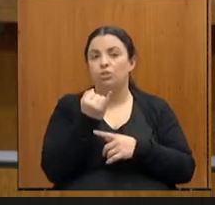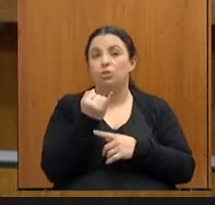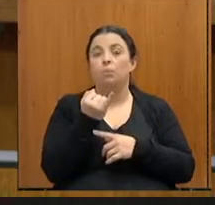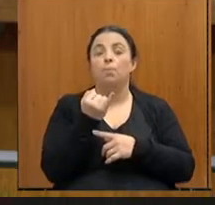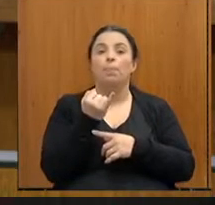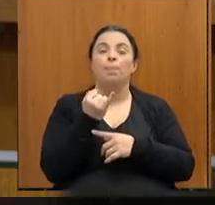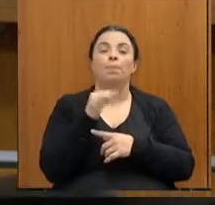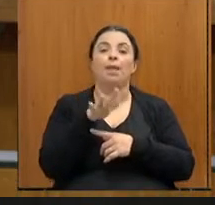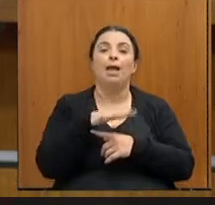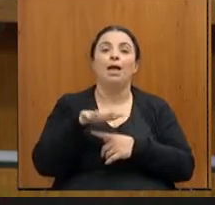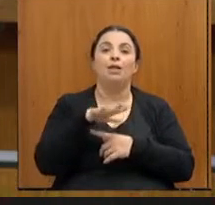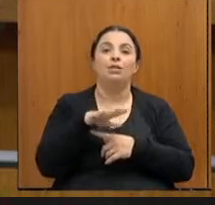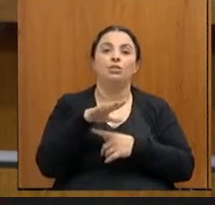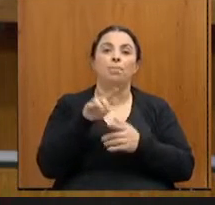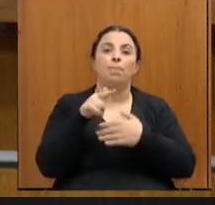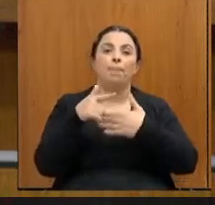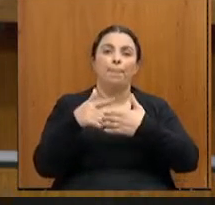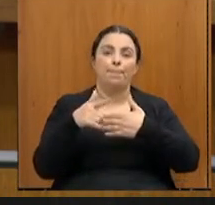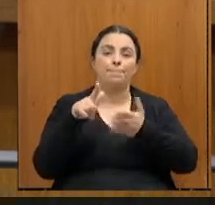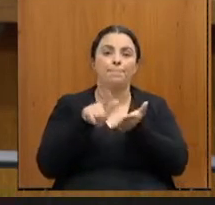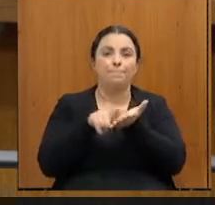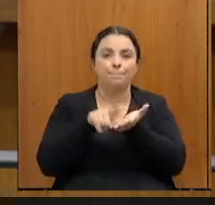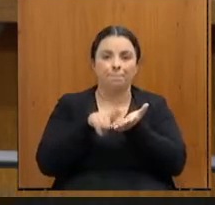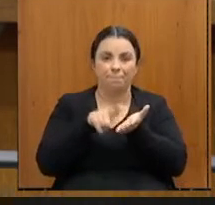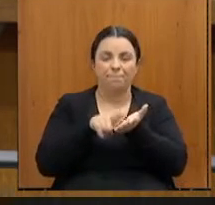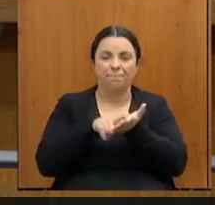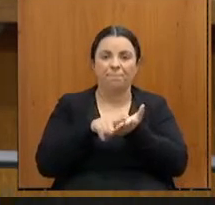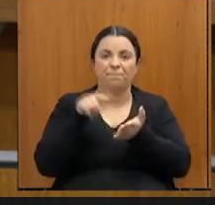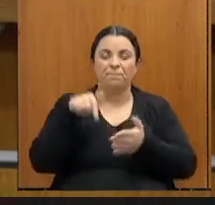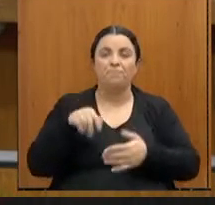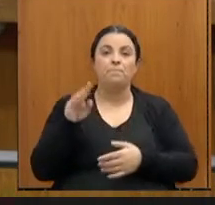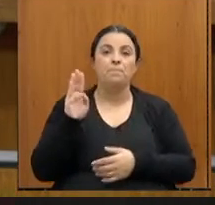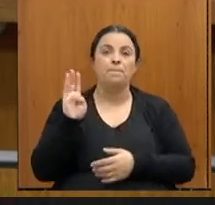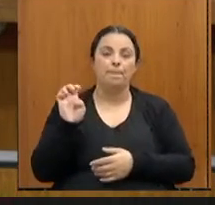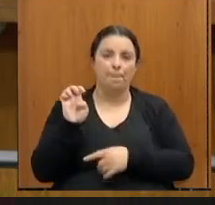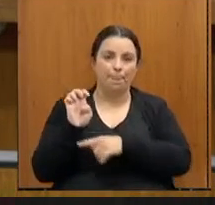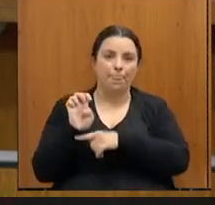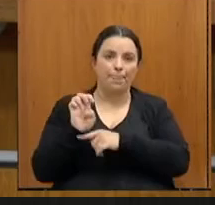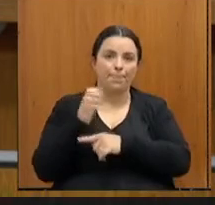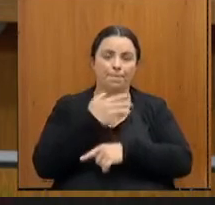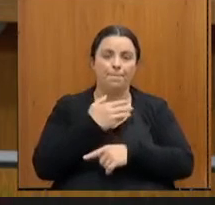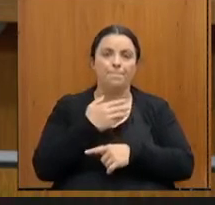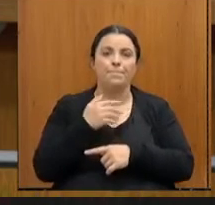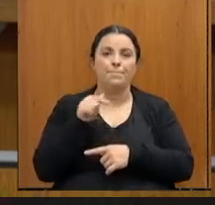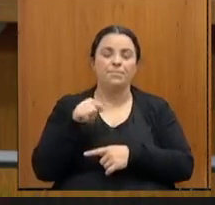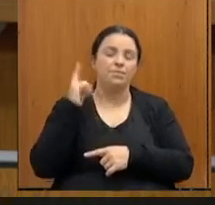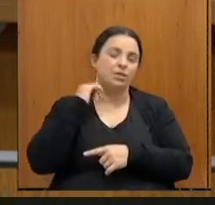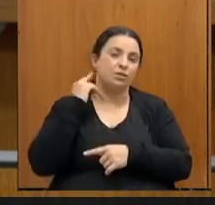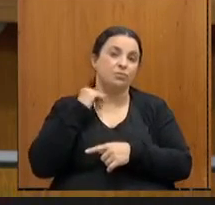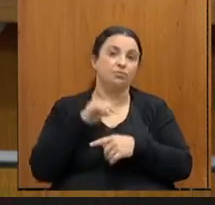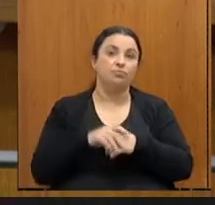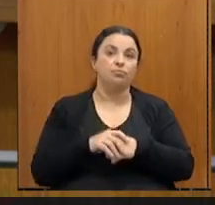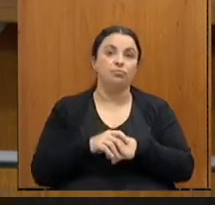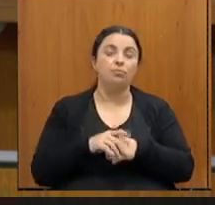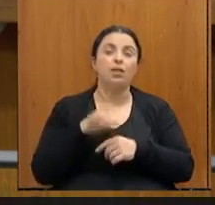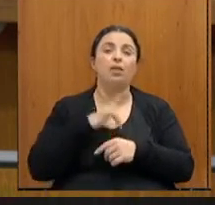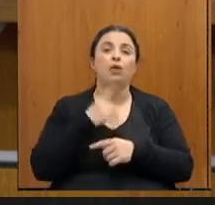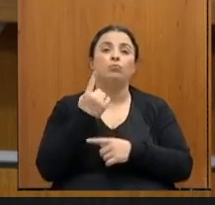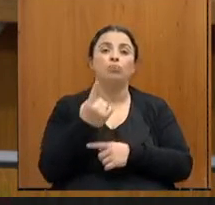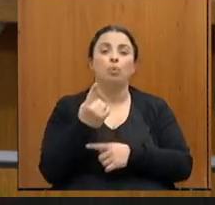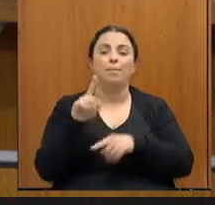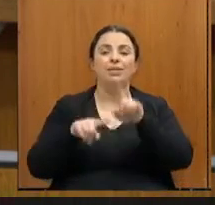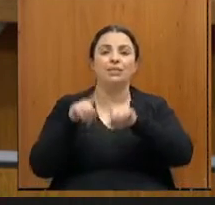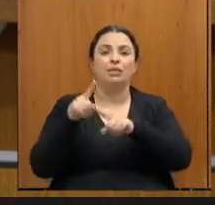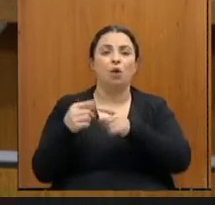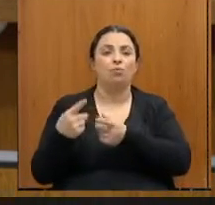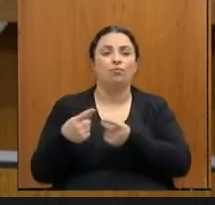área de celulose no estado e Aqui Nós Temos uma dificuldade com um fornecedor é